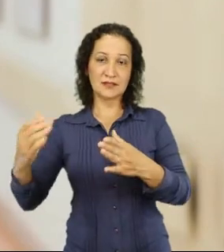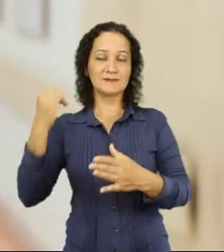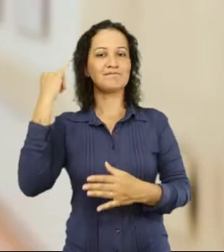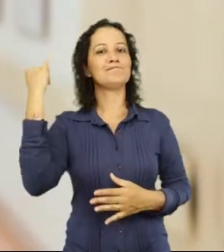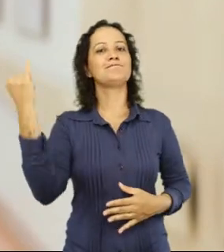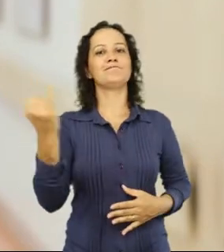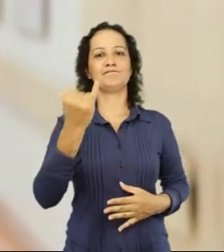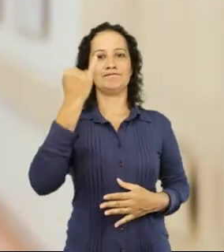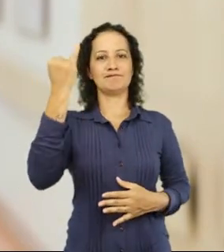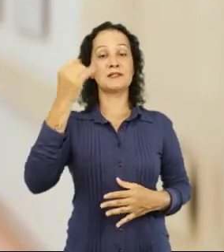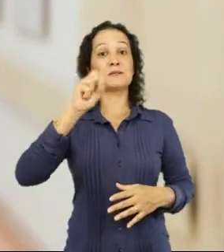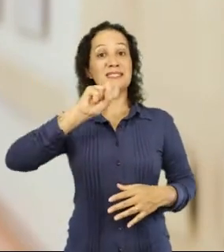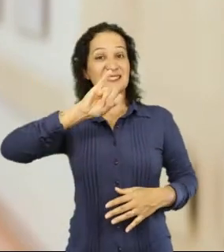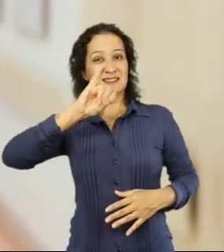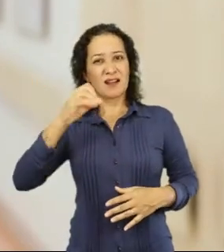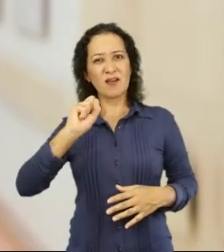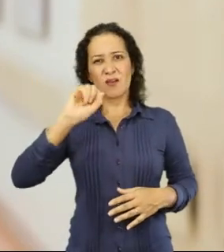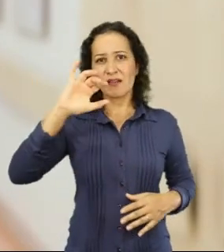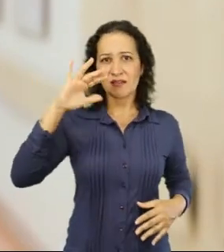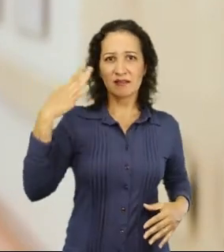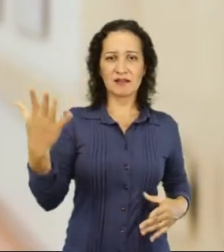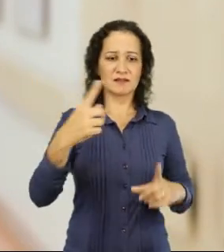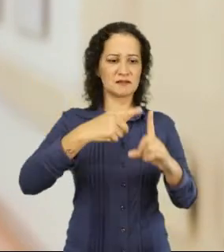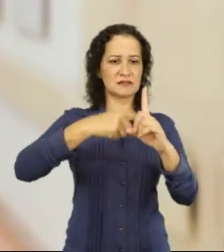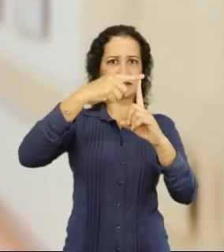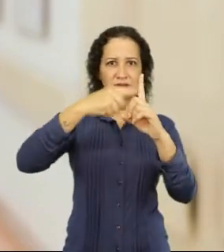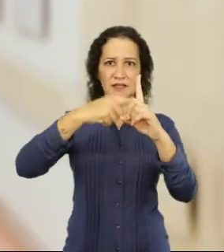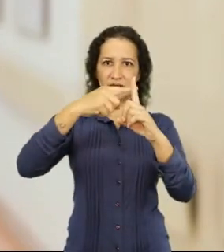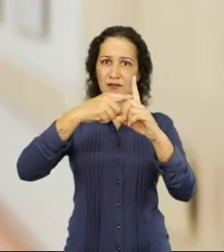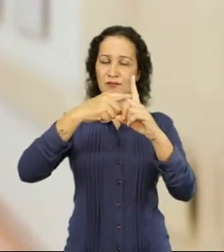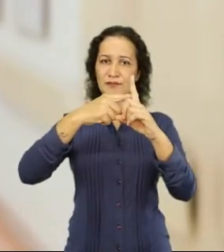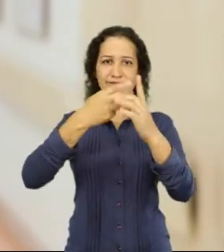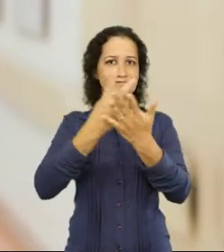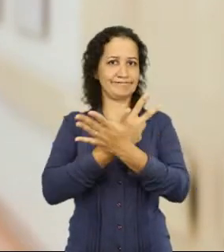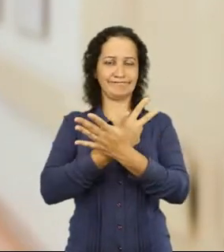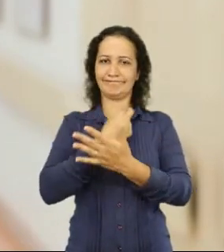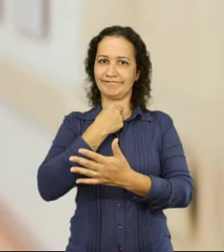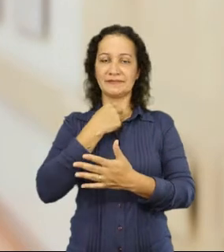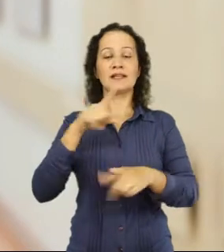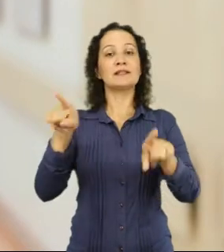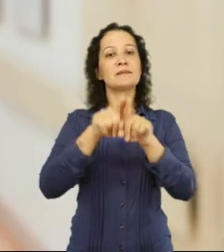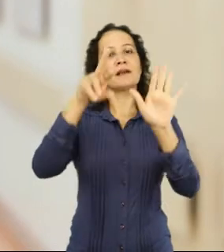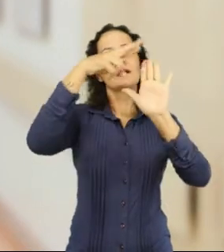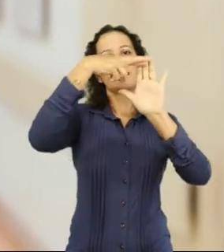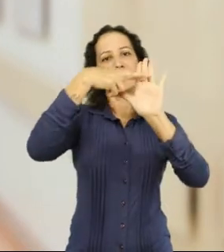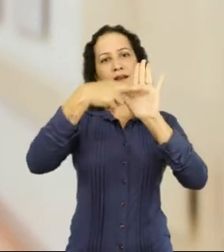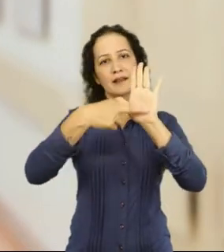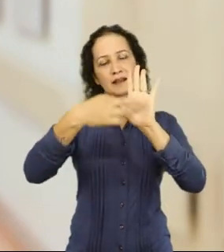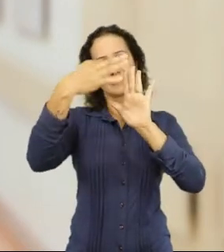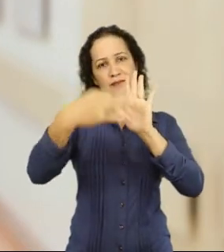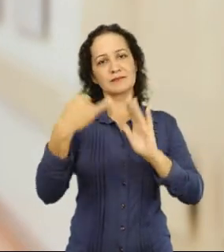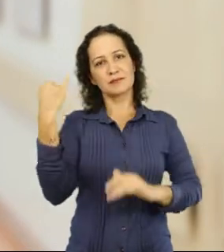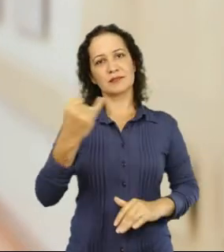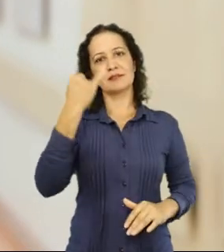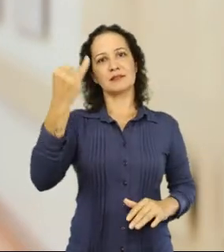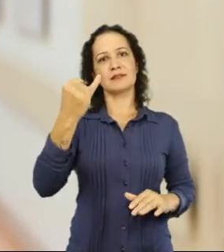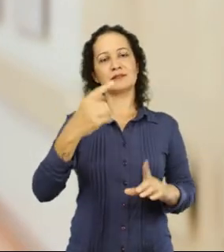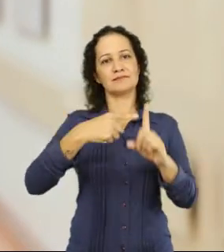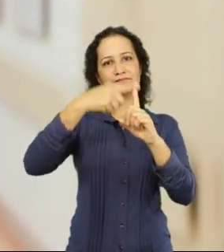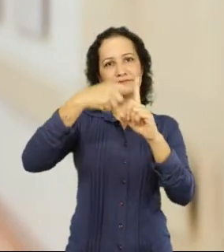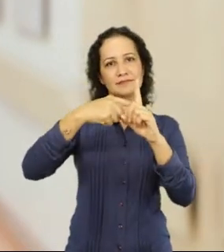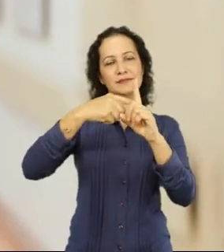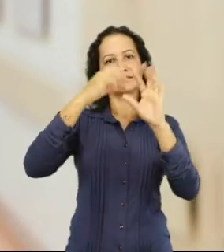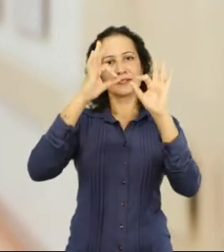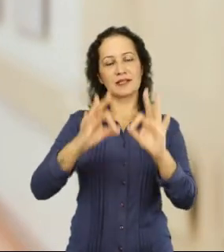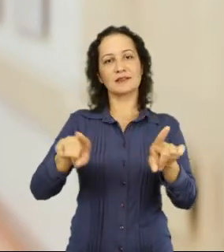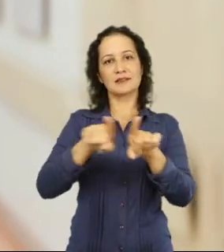porventura pode acontecer algum desvio de temperatura, e essas são as regras primordiais para a manutenção adequada da temperatura